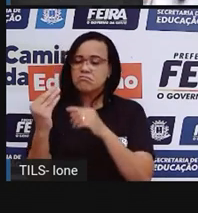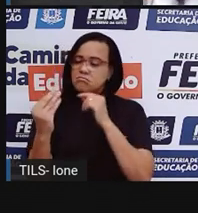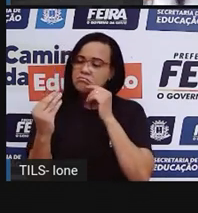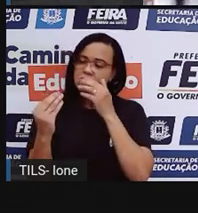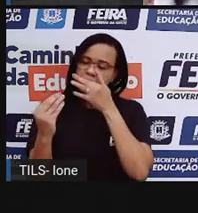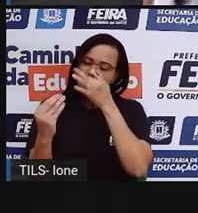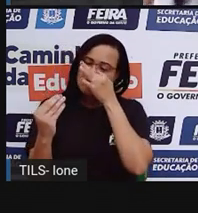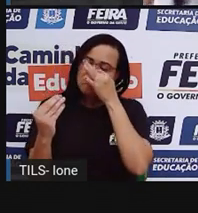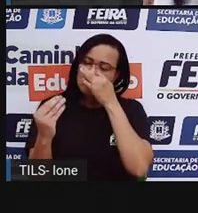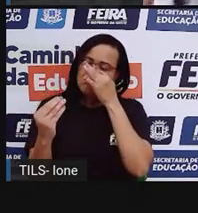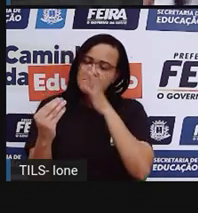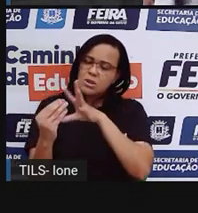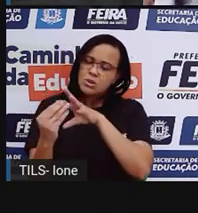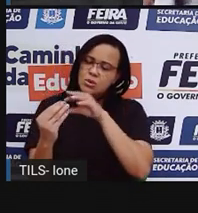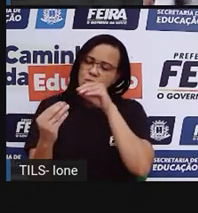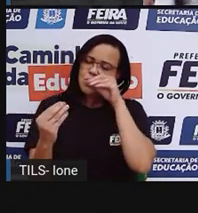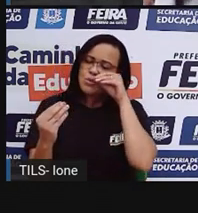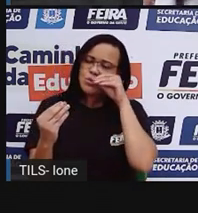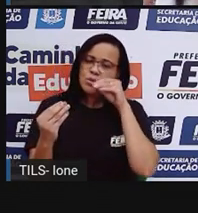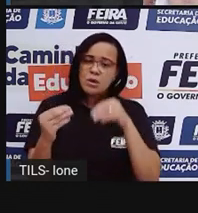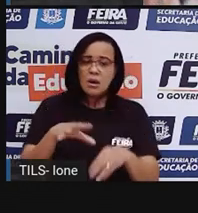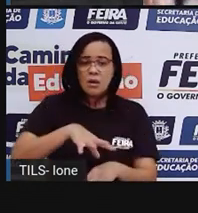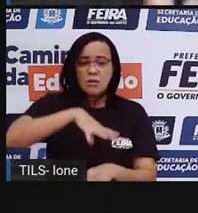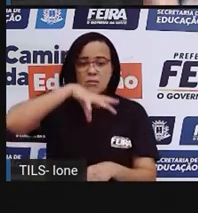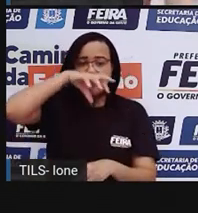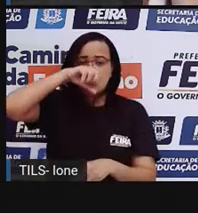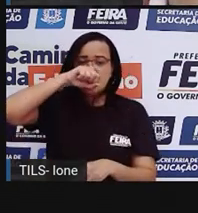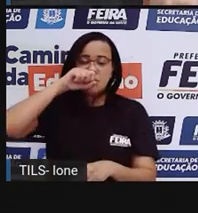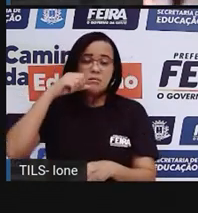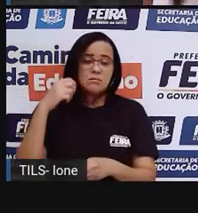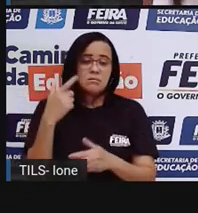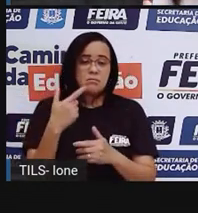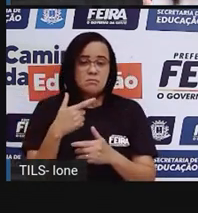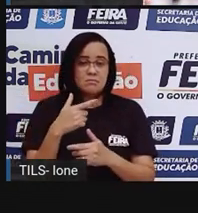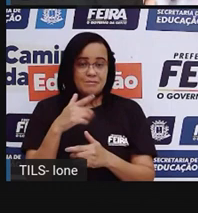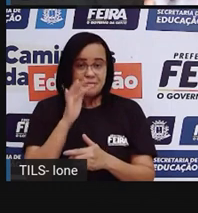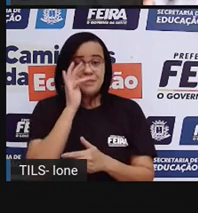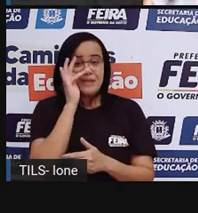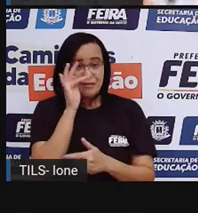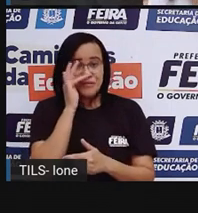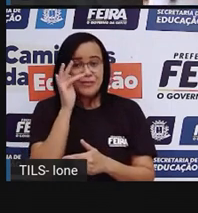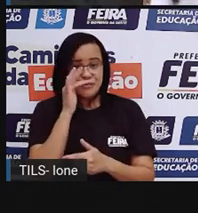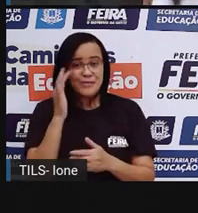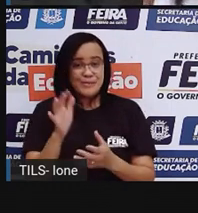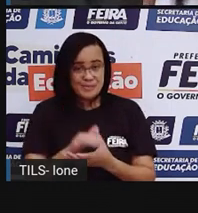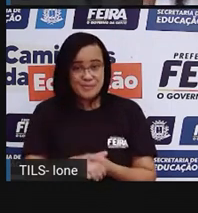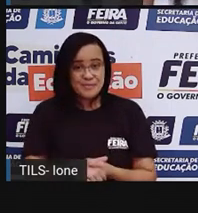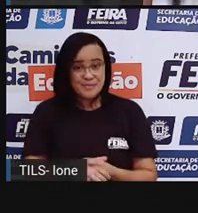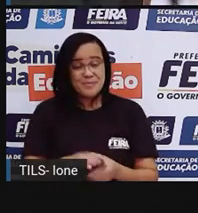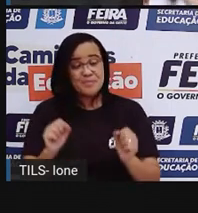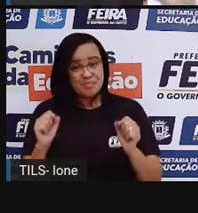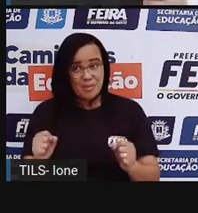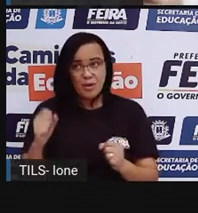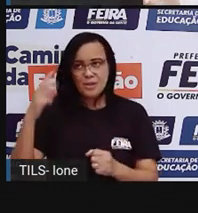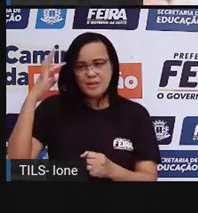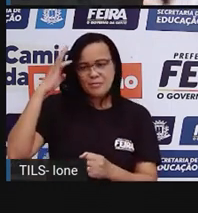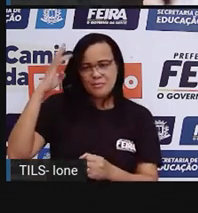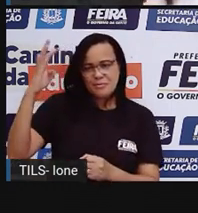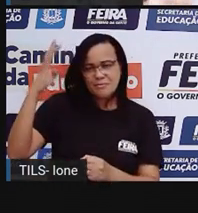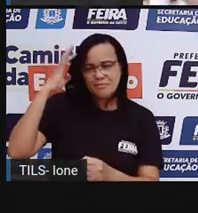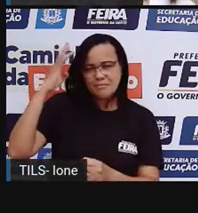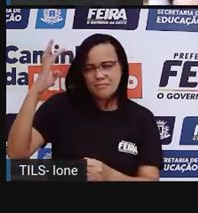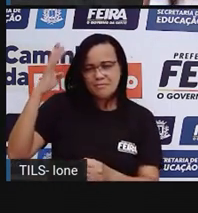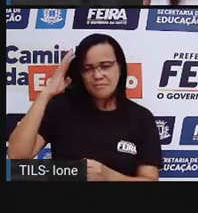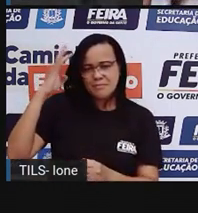sente o cheiro da flor. E aí, ao mesmo tempo que você está imaginando a flor, você também imagina uma